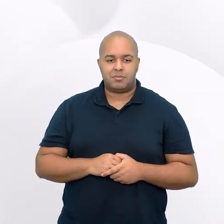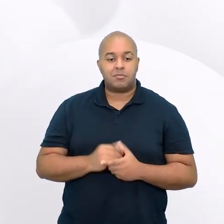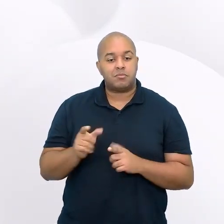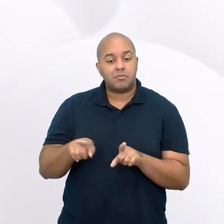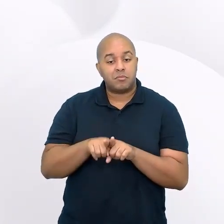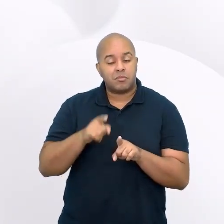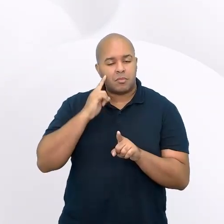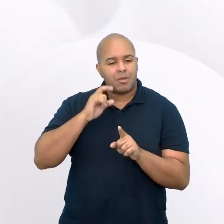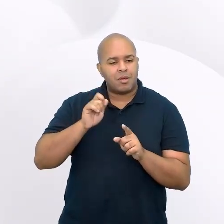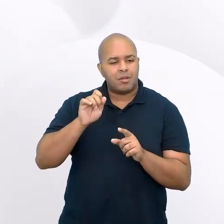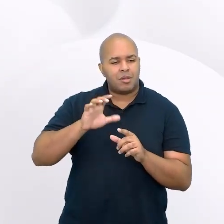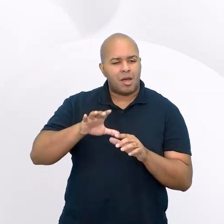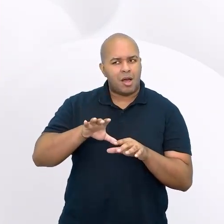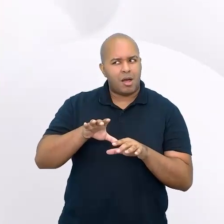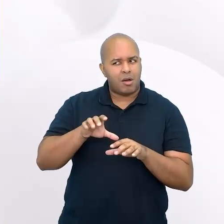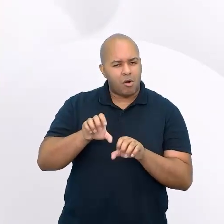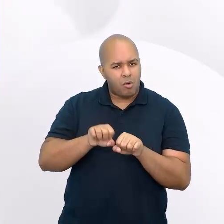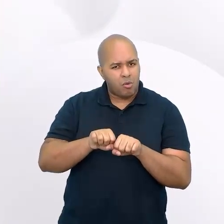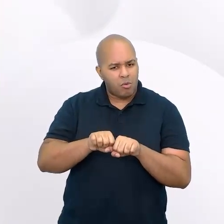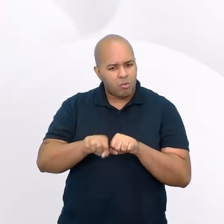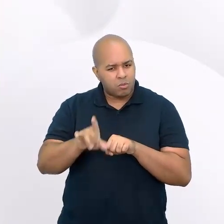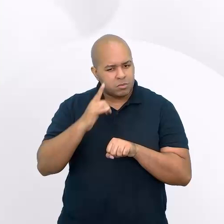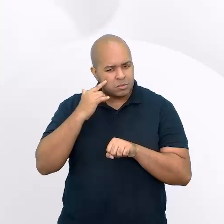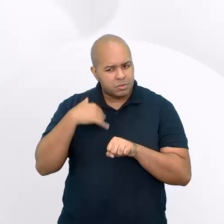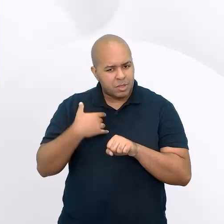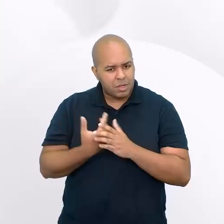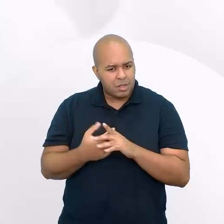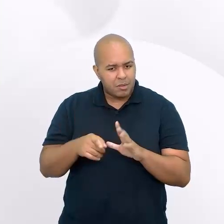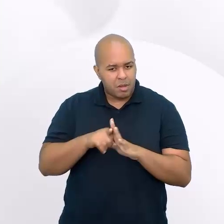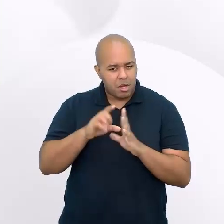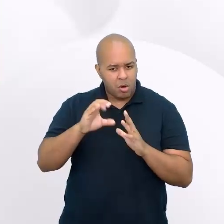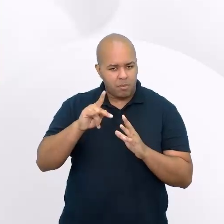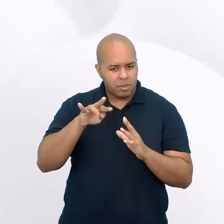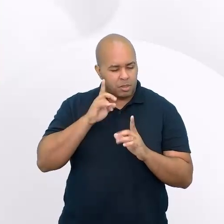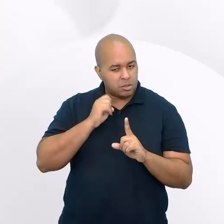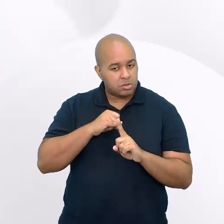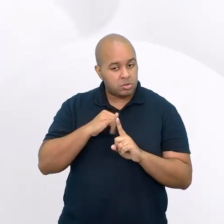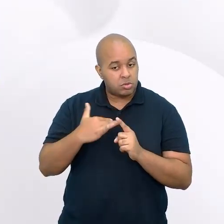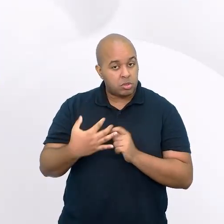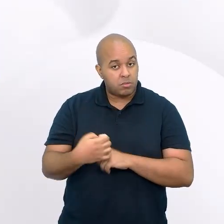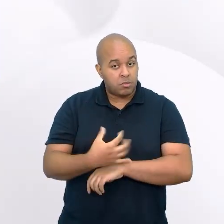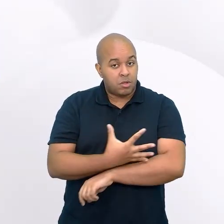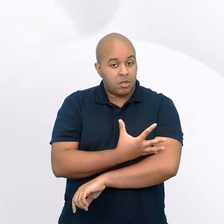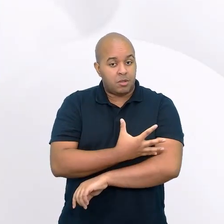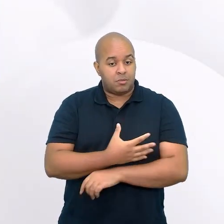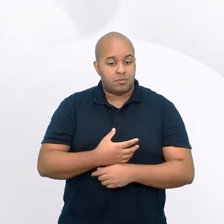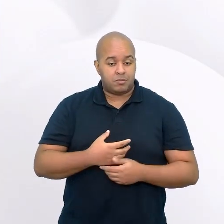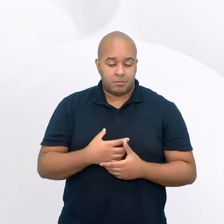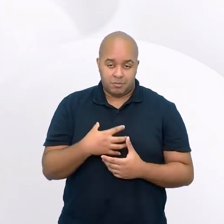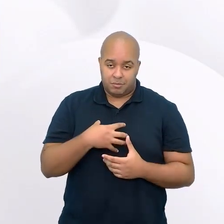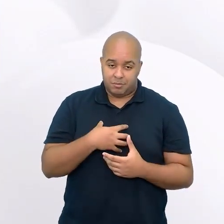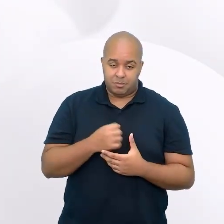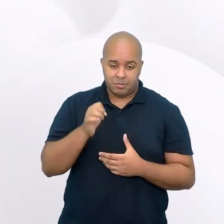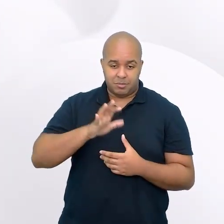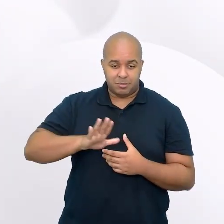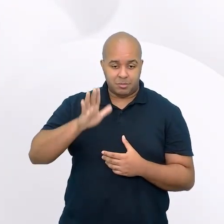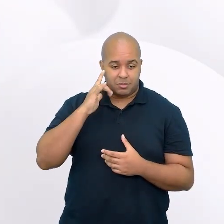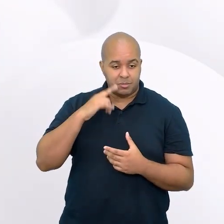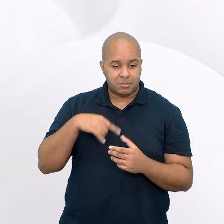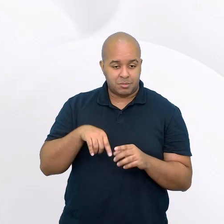além da competência docente a gente tem também a competência a competência geral